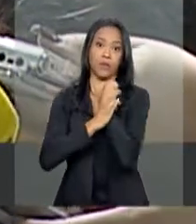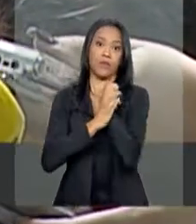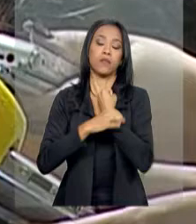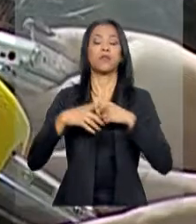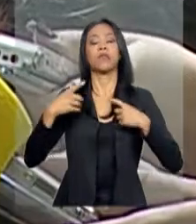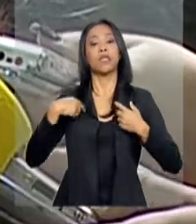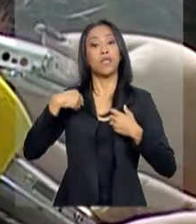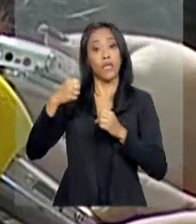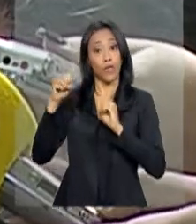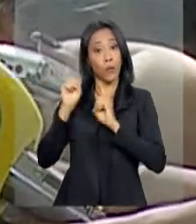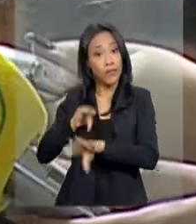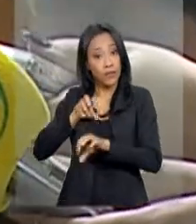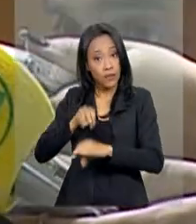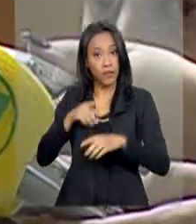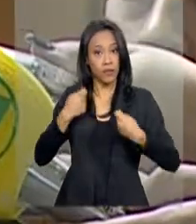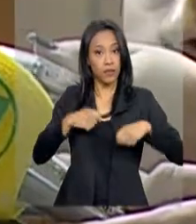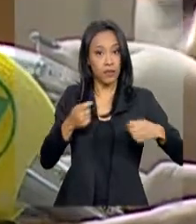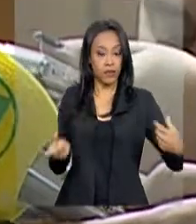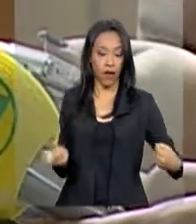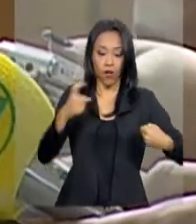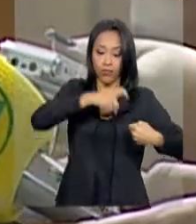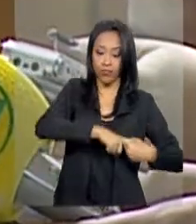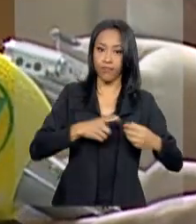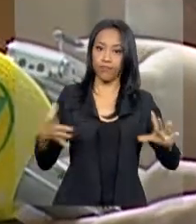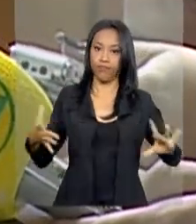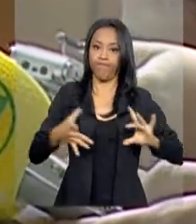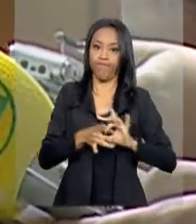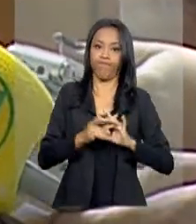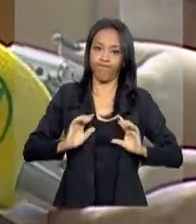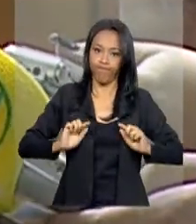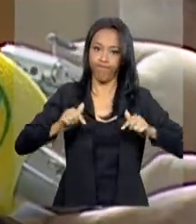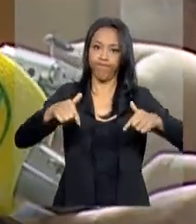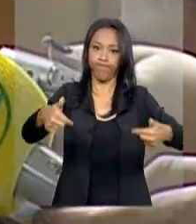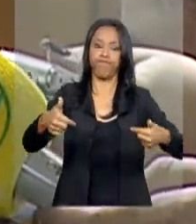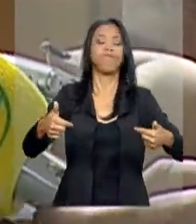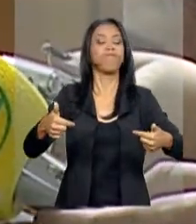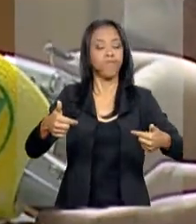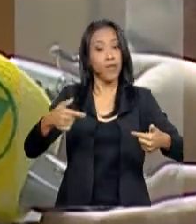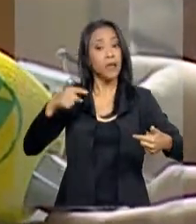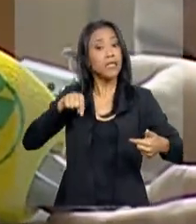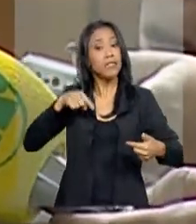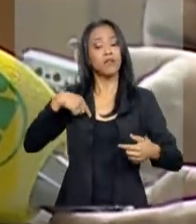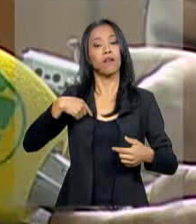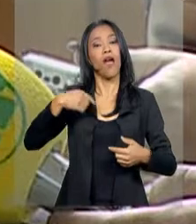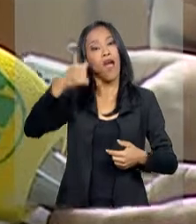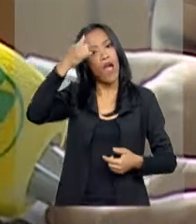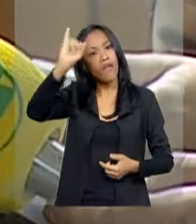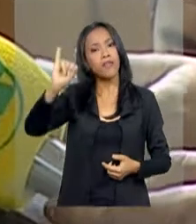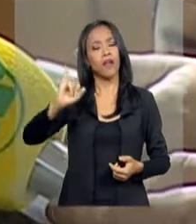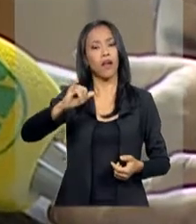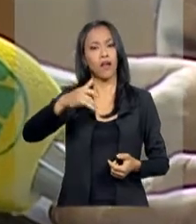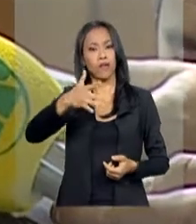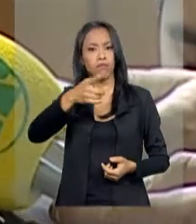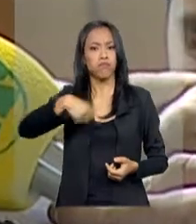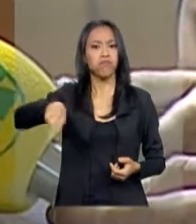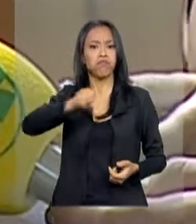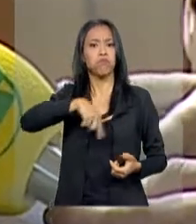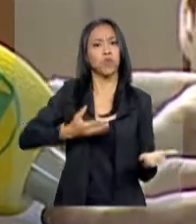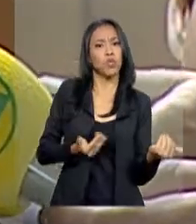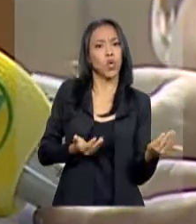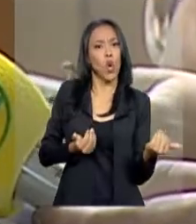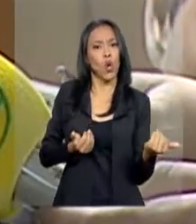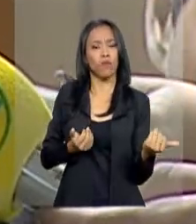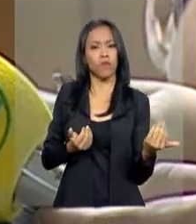estar junto é tanto para evitar a ida de futebol jovens para